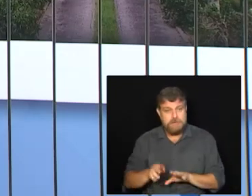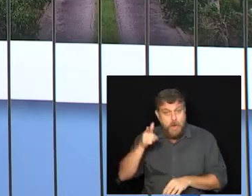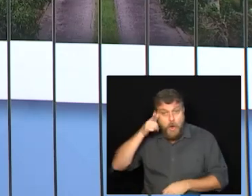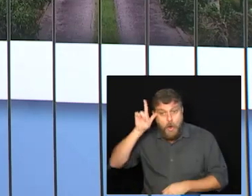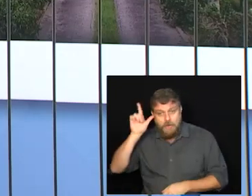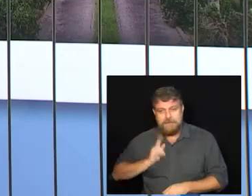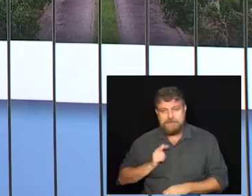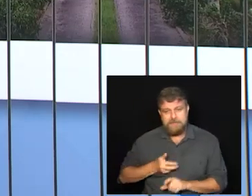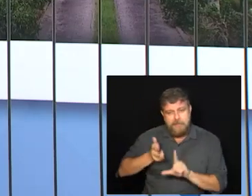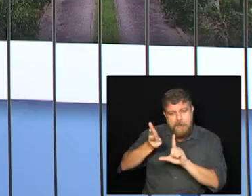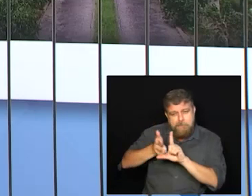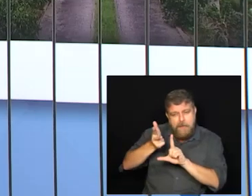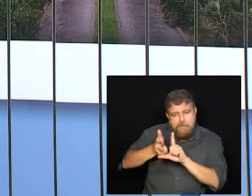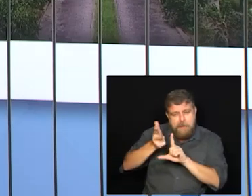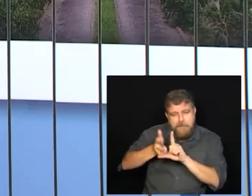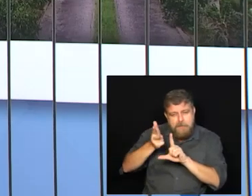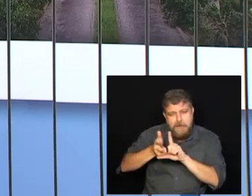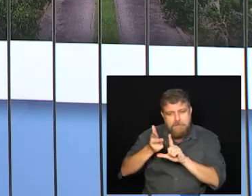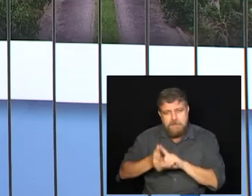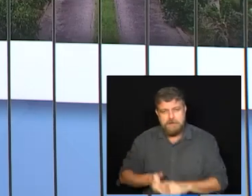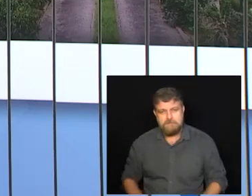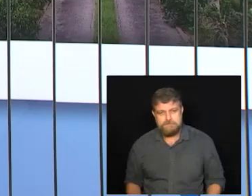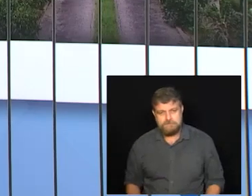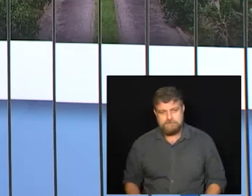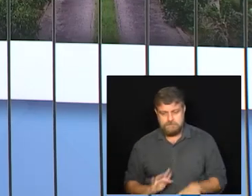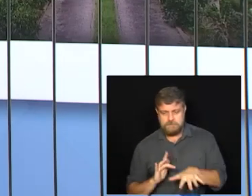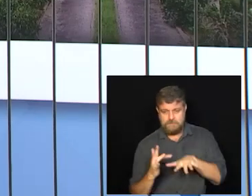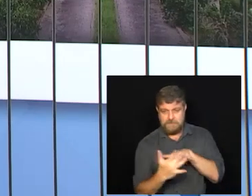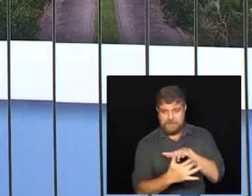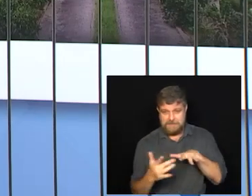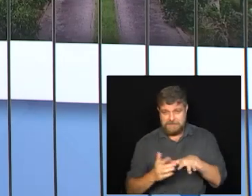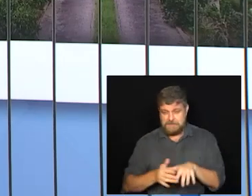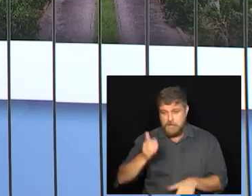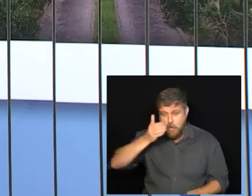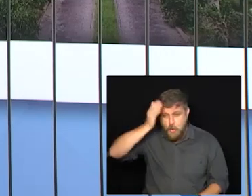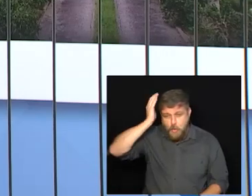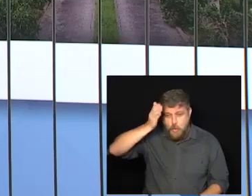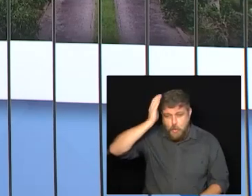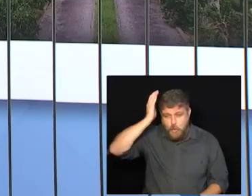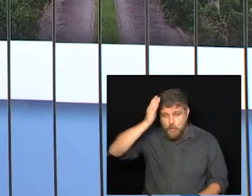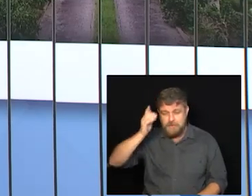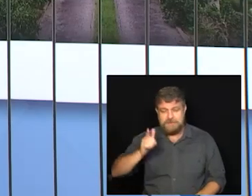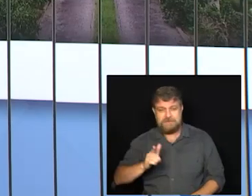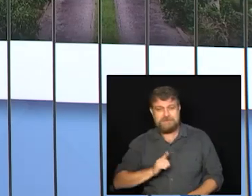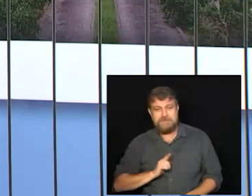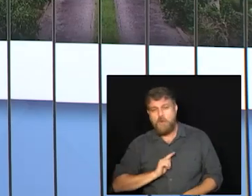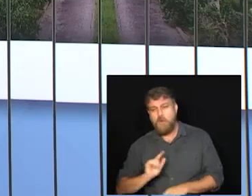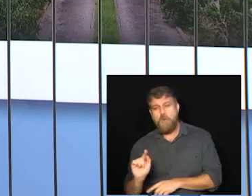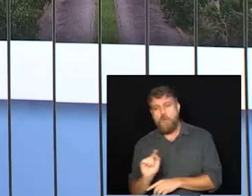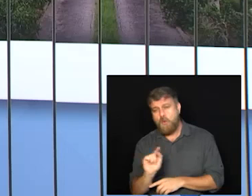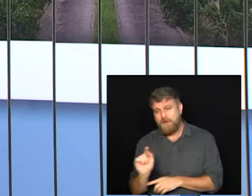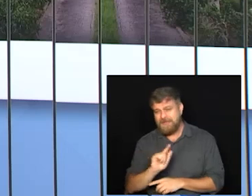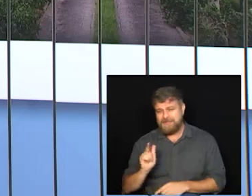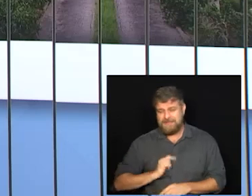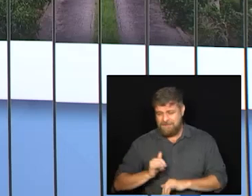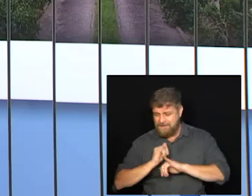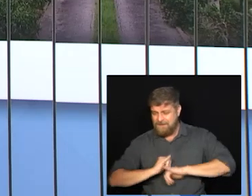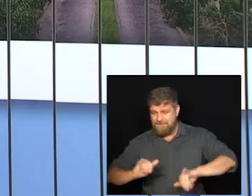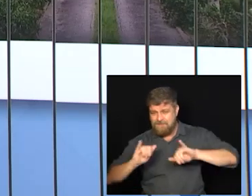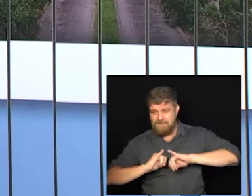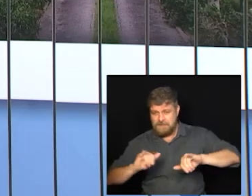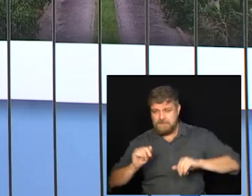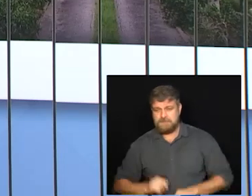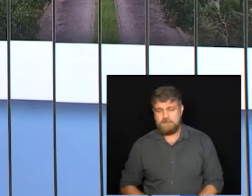uma live nas páginas, nas redes sociais do prefeito, em que foi, inclusive, dito sobre